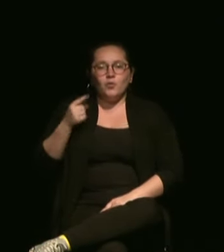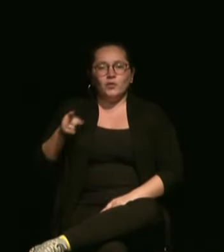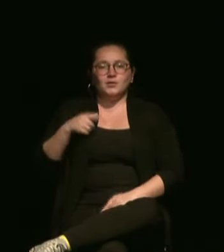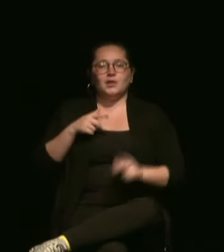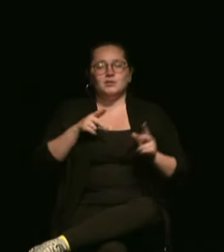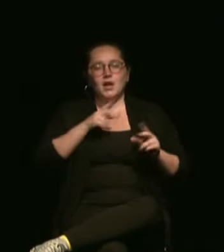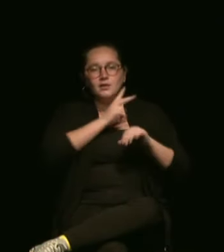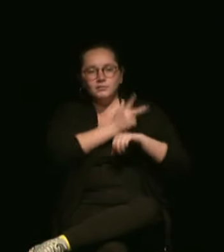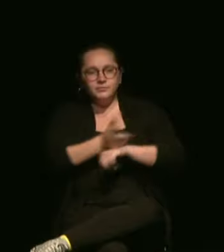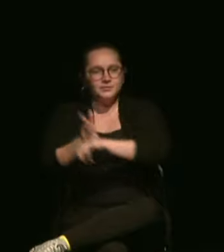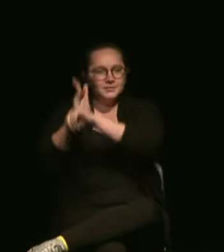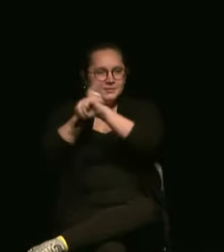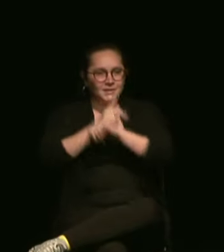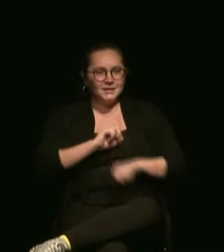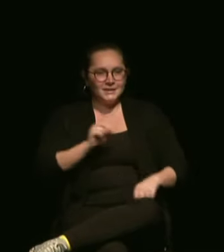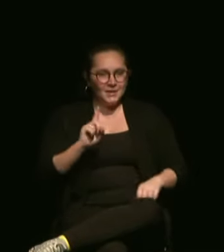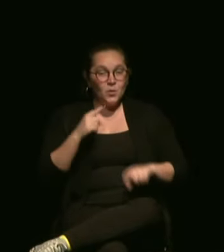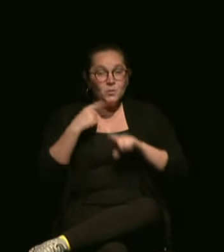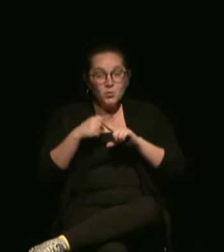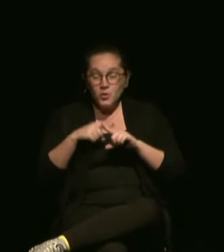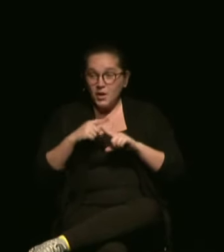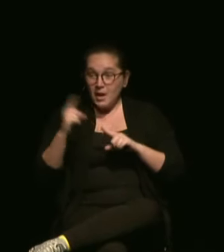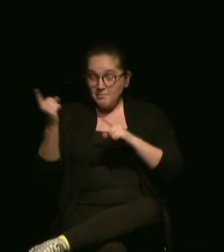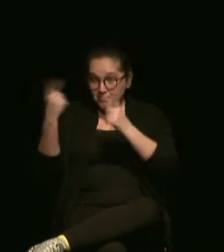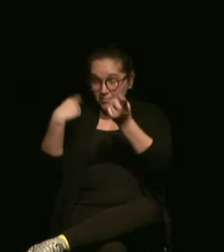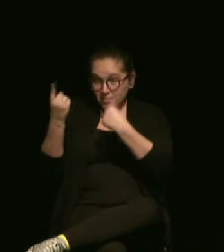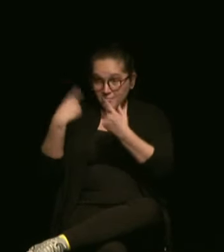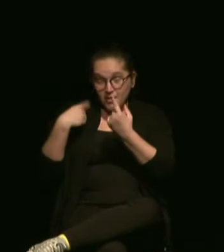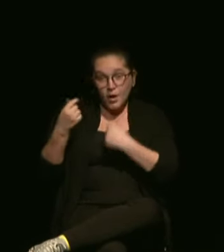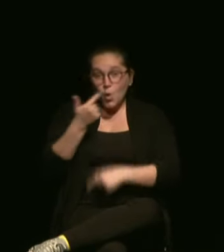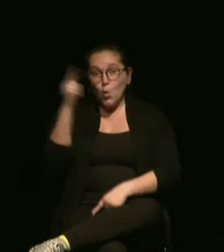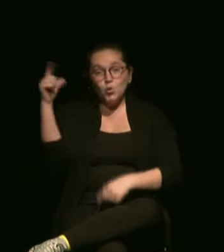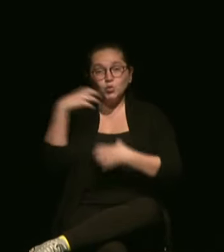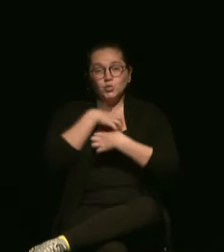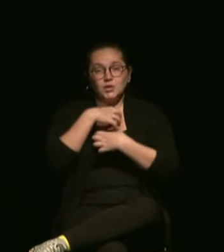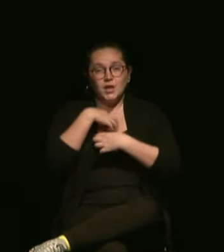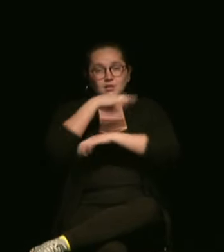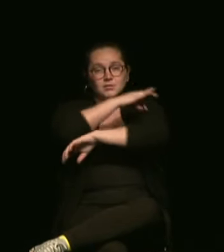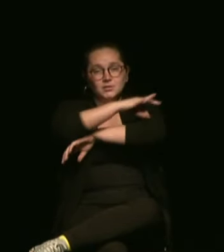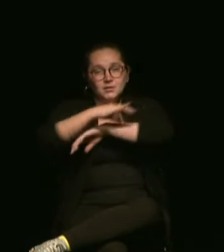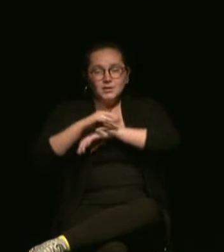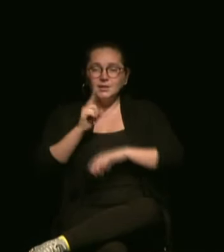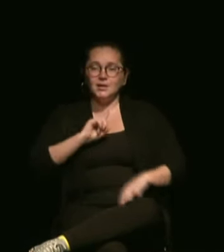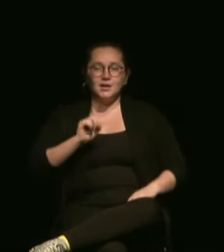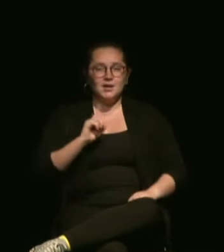filmagem. A ordem de filmagem não é dada por nenhuma engenharia, salvo